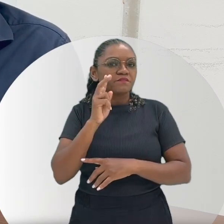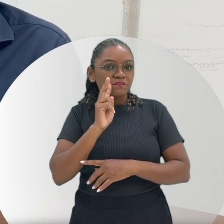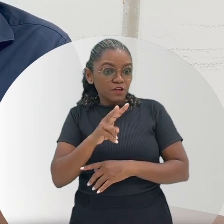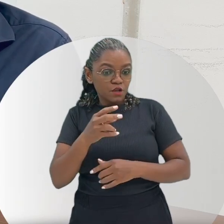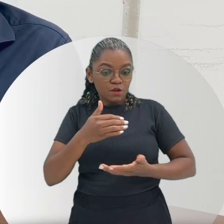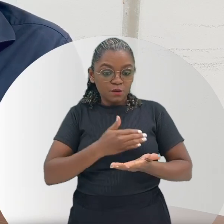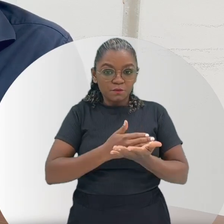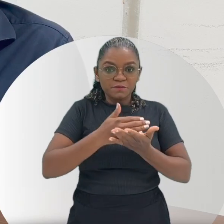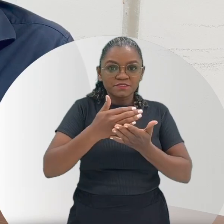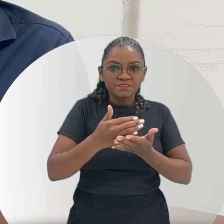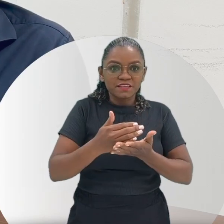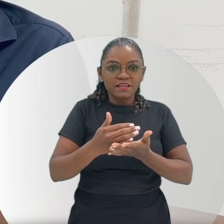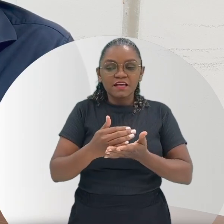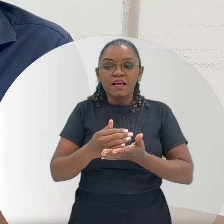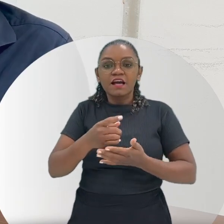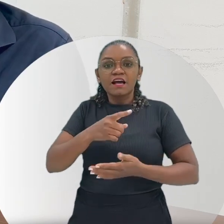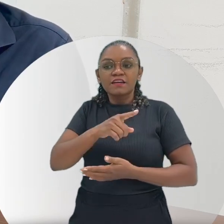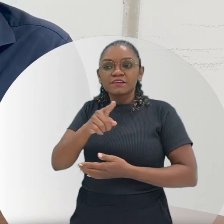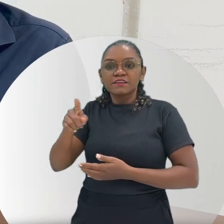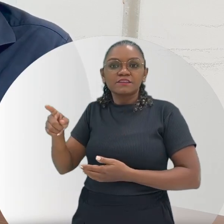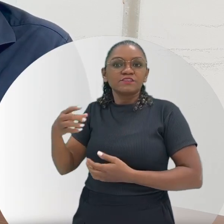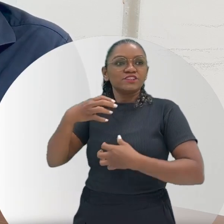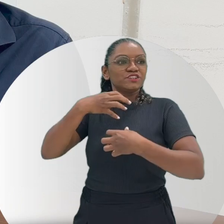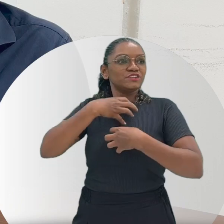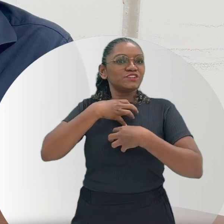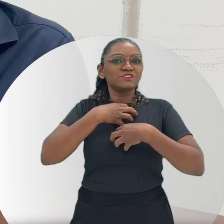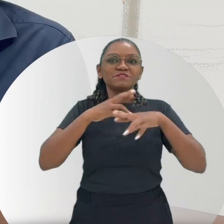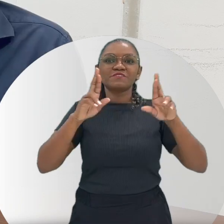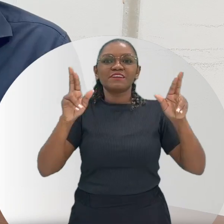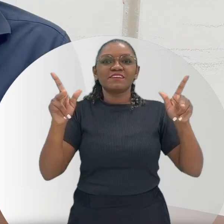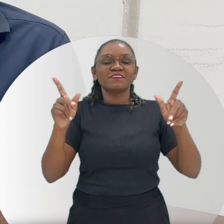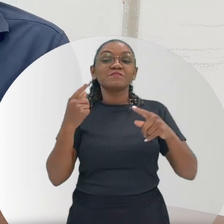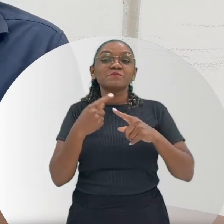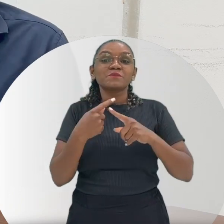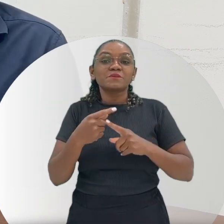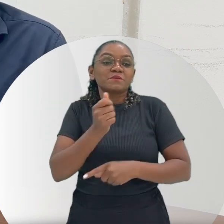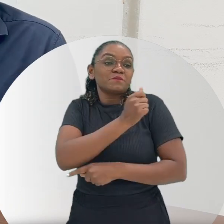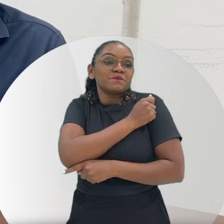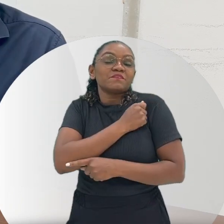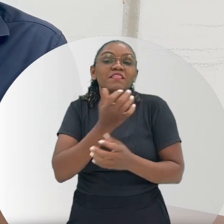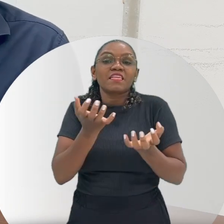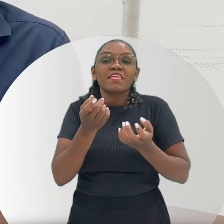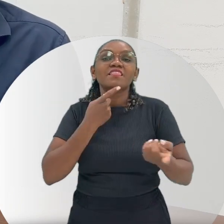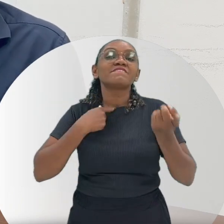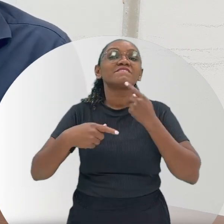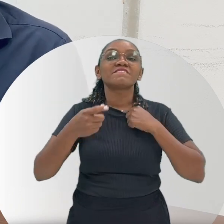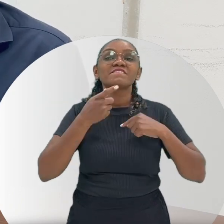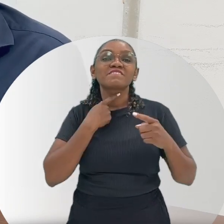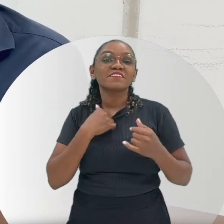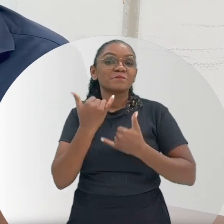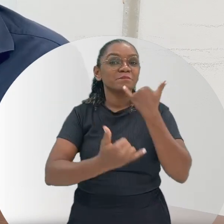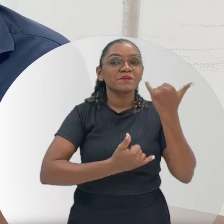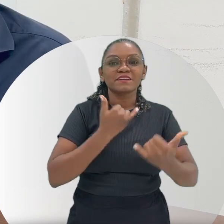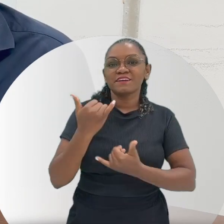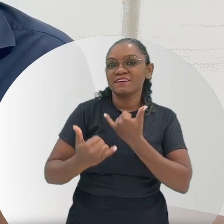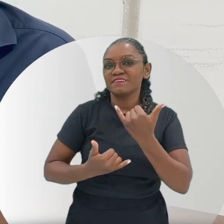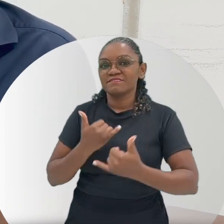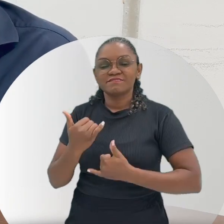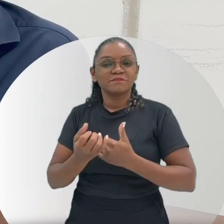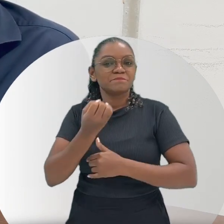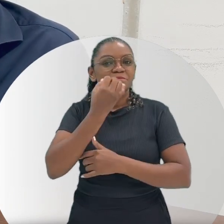foi extraordinário ver a sensação que ficou quando a gente saía, porque os alunos não queriam que nós saíssemos para a gente continuar brincando, porque era uma